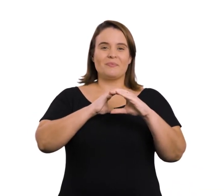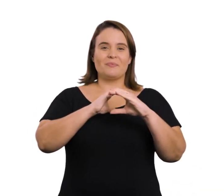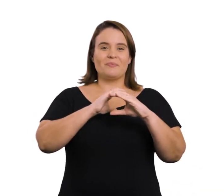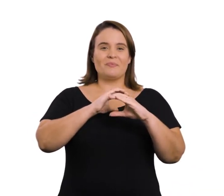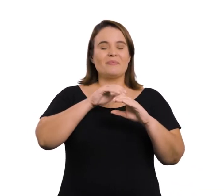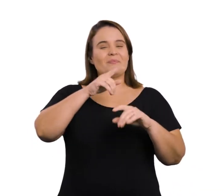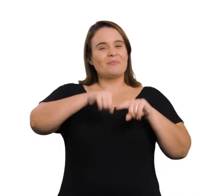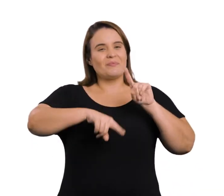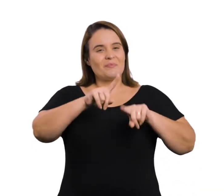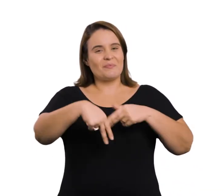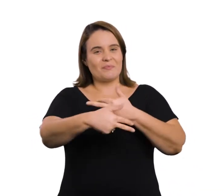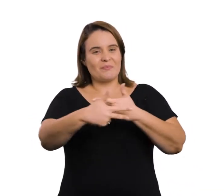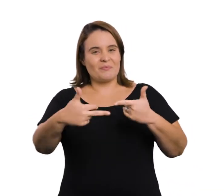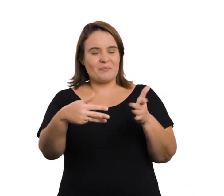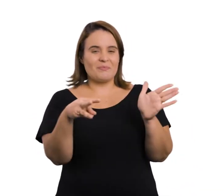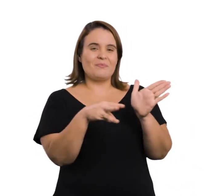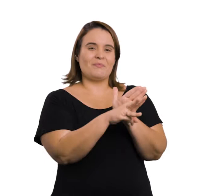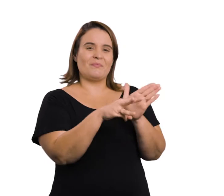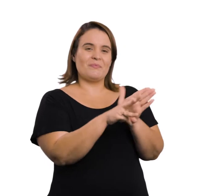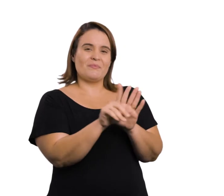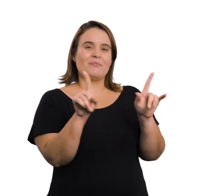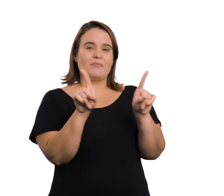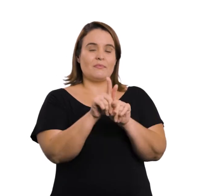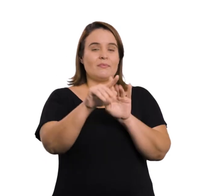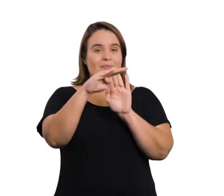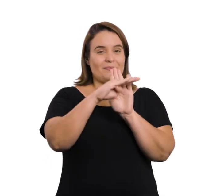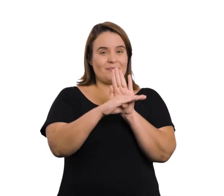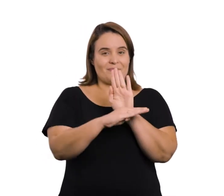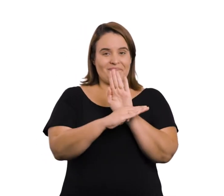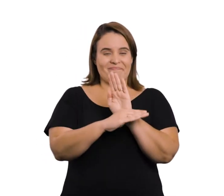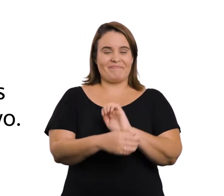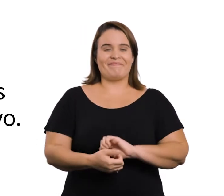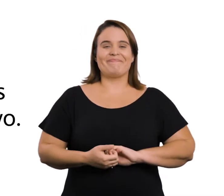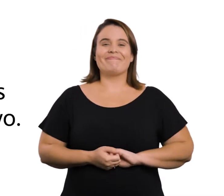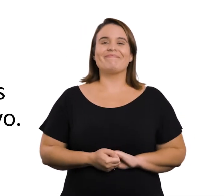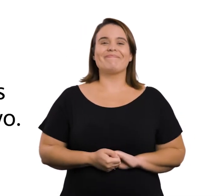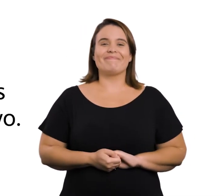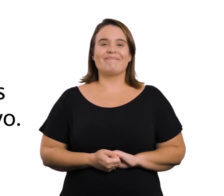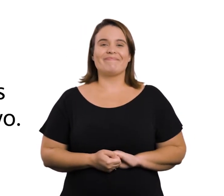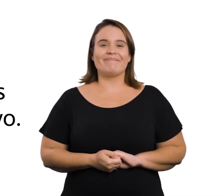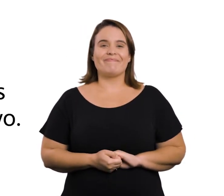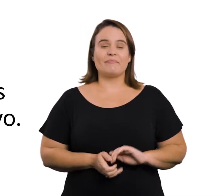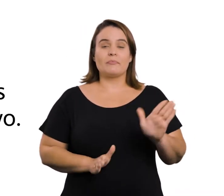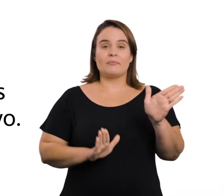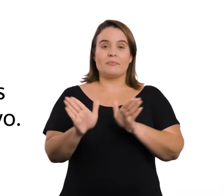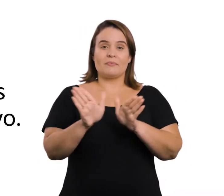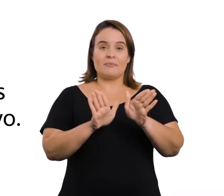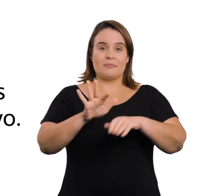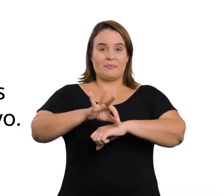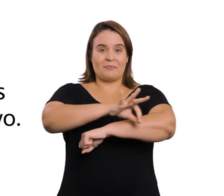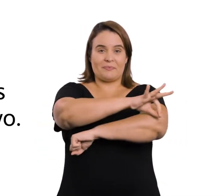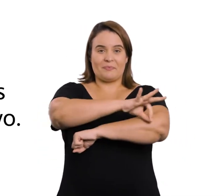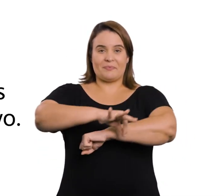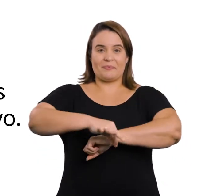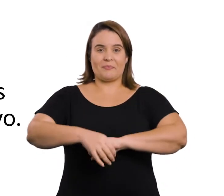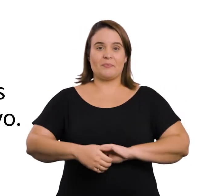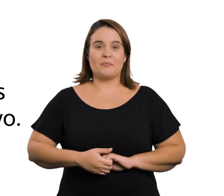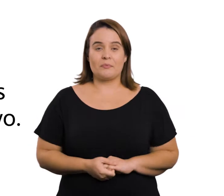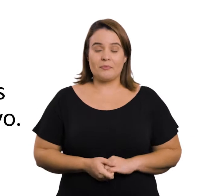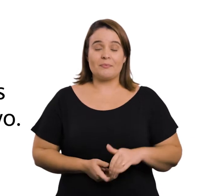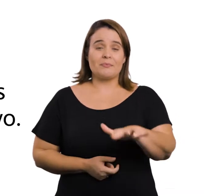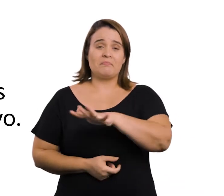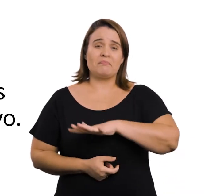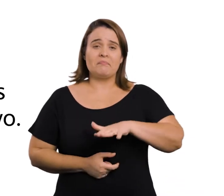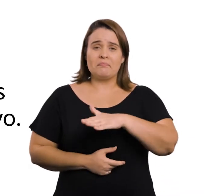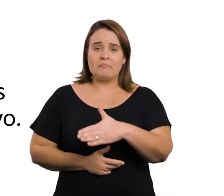comunicacional, instrumental, metodológica e programática. Acessibilidade arquitetônica. Sem